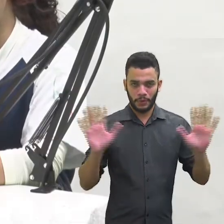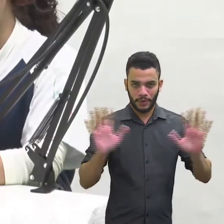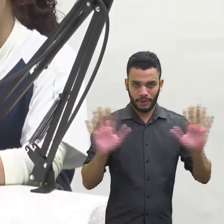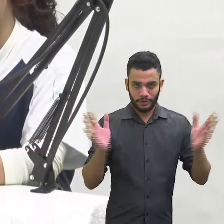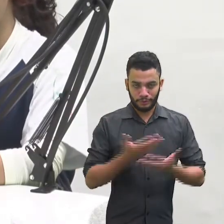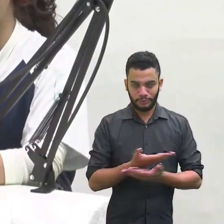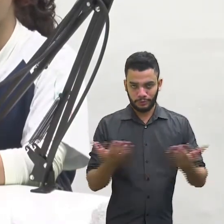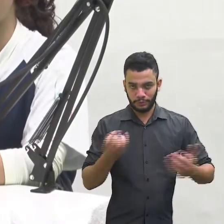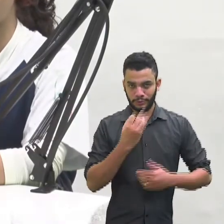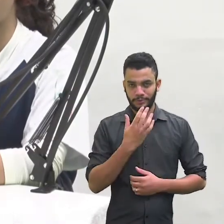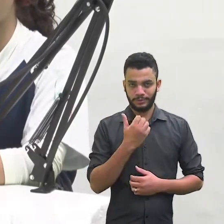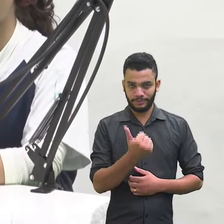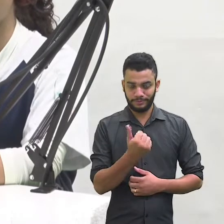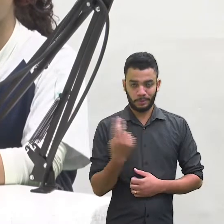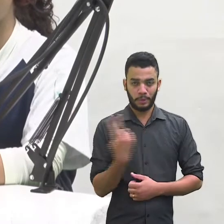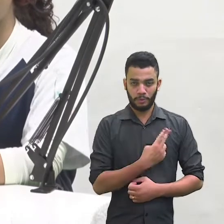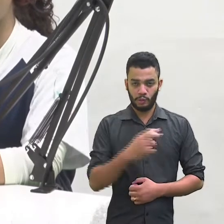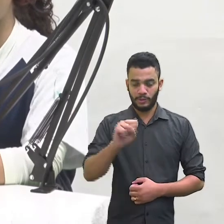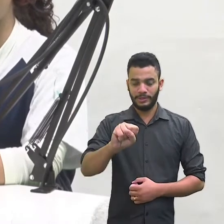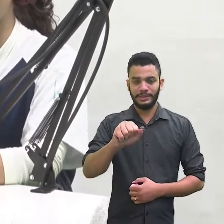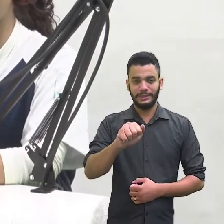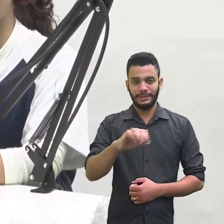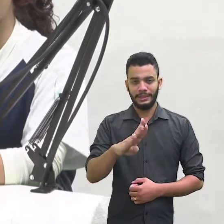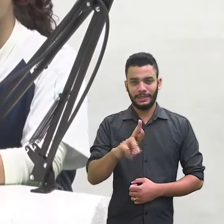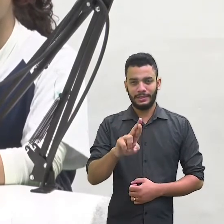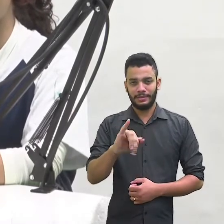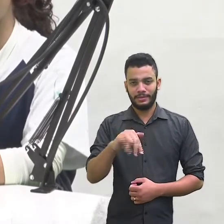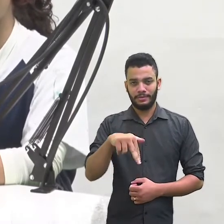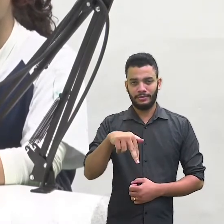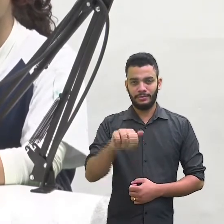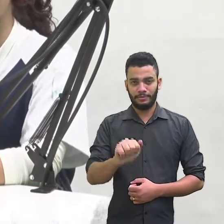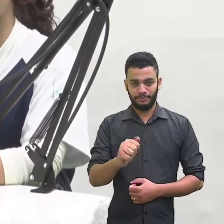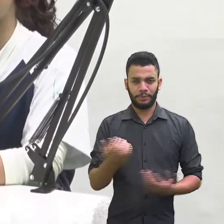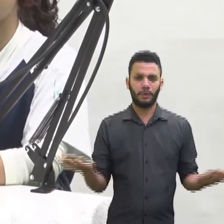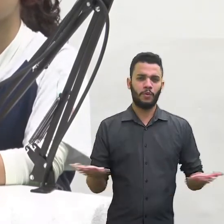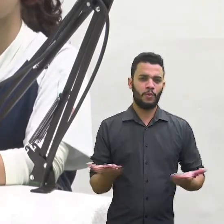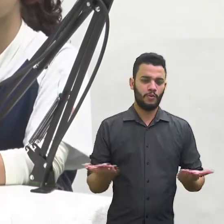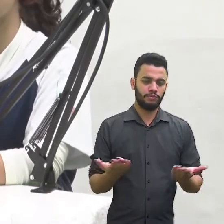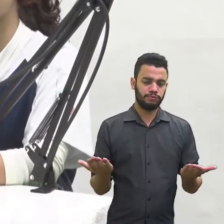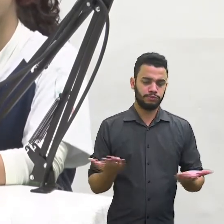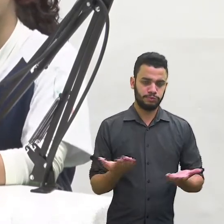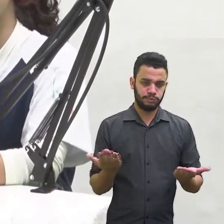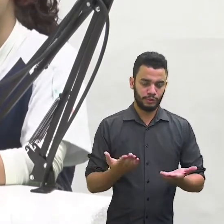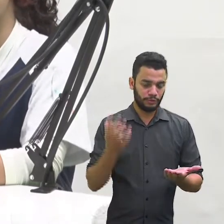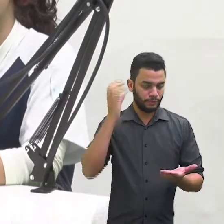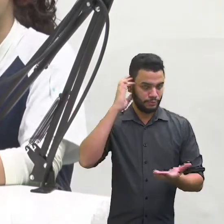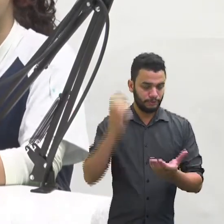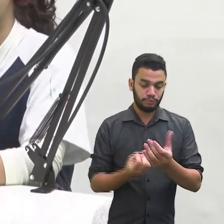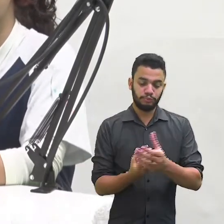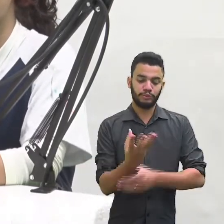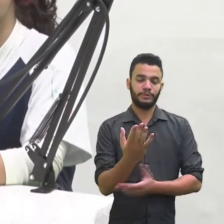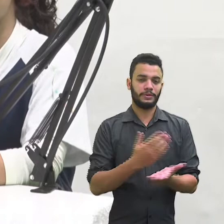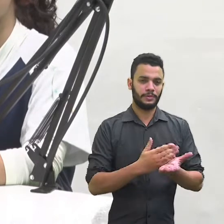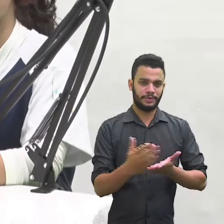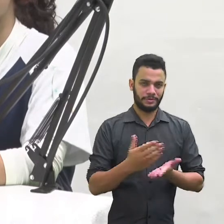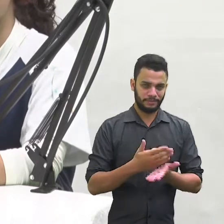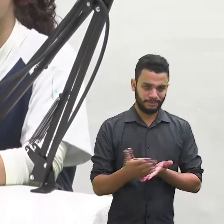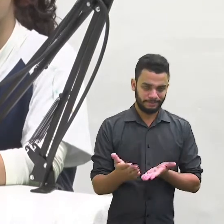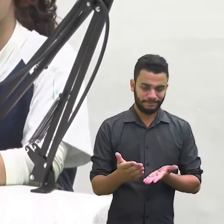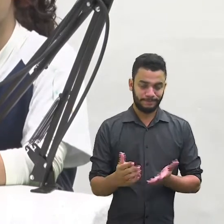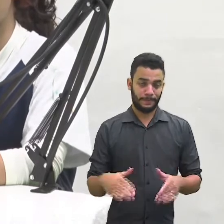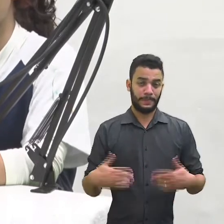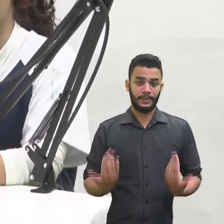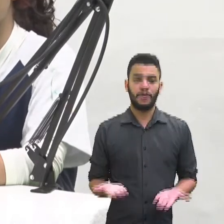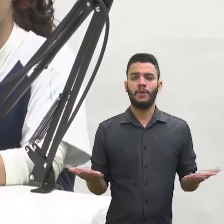pessoal, eu sou Sabrina Pociol e estamos começando agora mais um SMED Pod. É isso aí, nós vamos